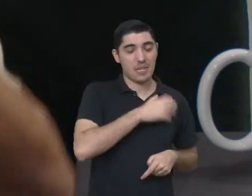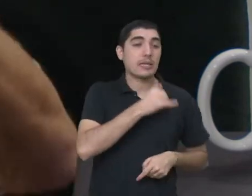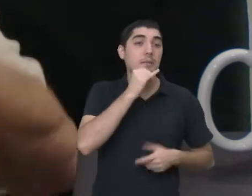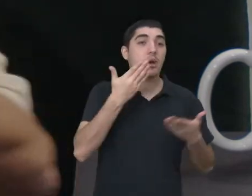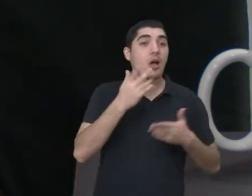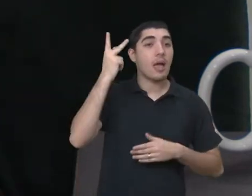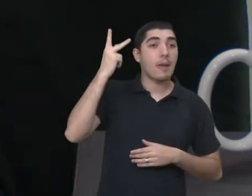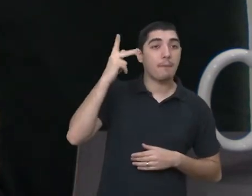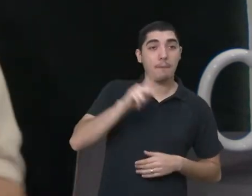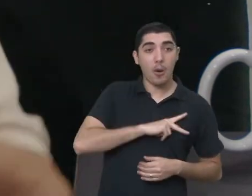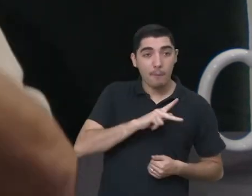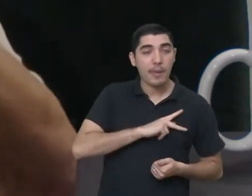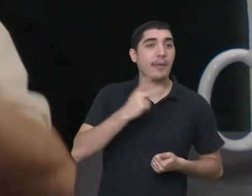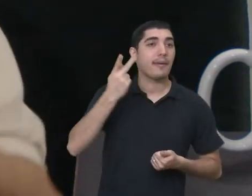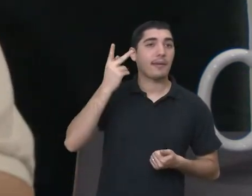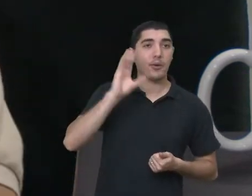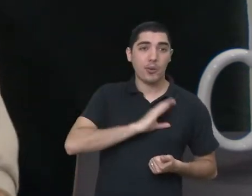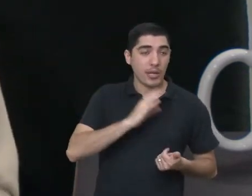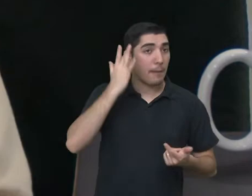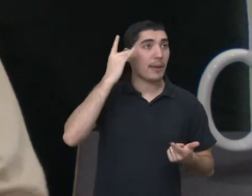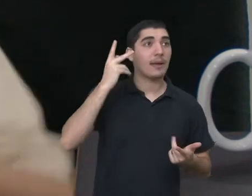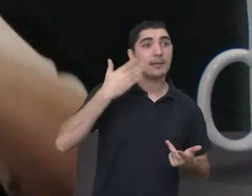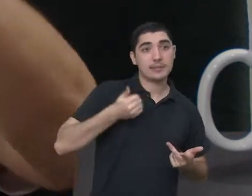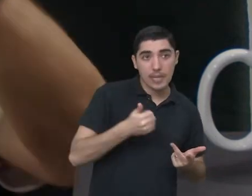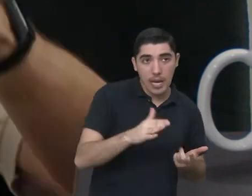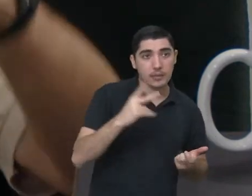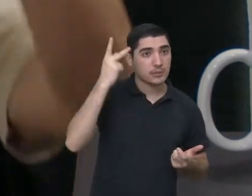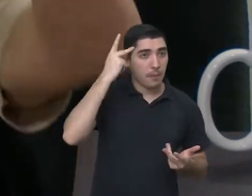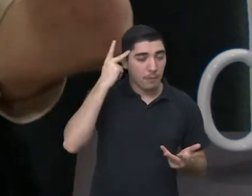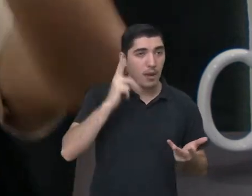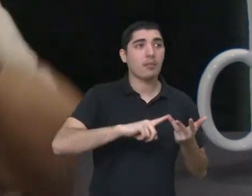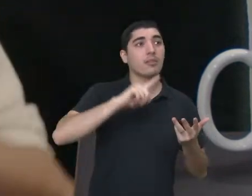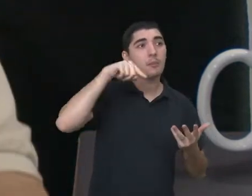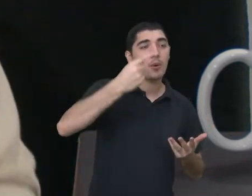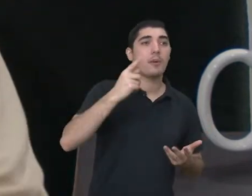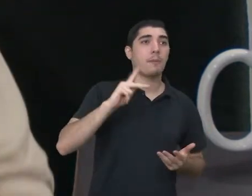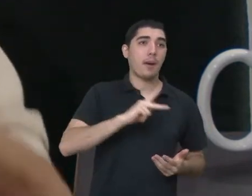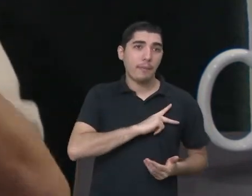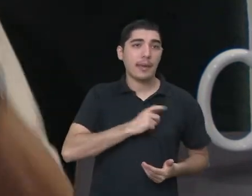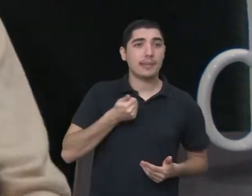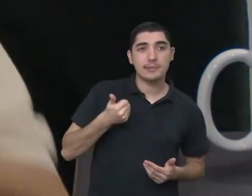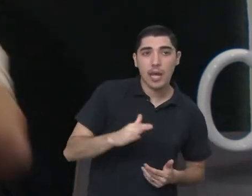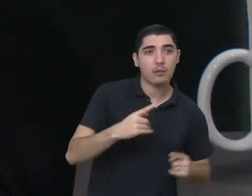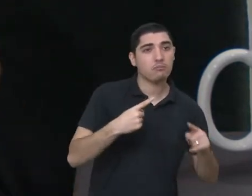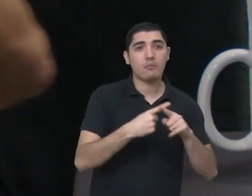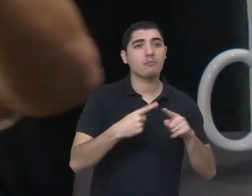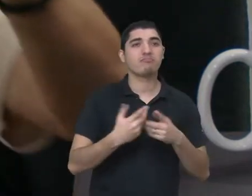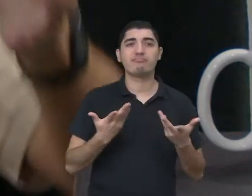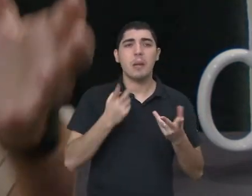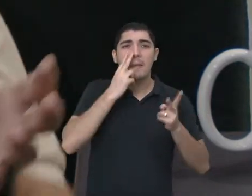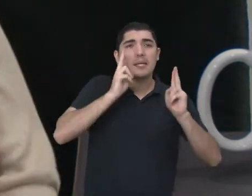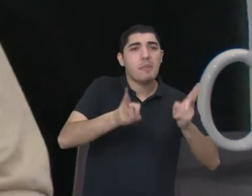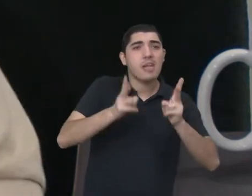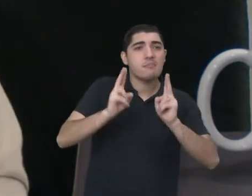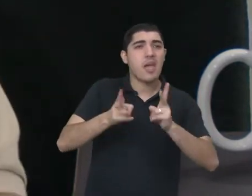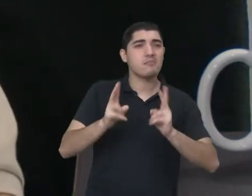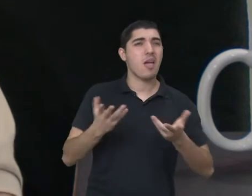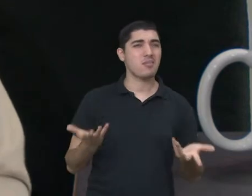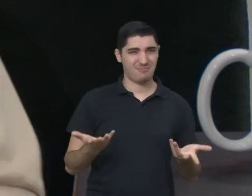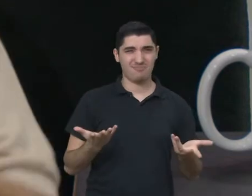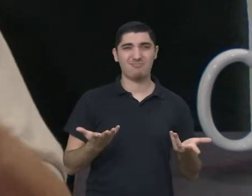cima e você caído no chão. E eu lembro que em São Paulo teve uma repórter da TV Bandeirantes que também estava com o microfone falando, o Papa chamou.